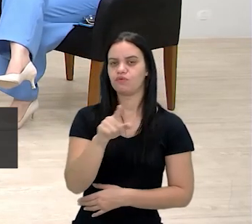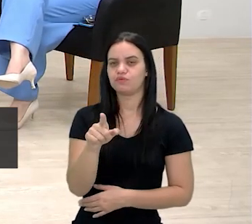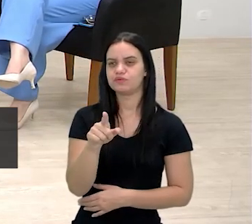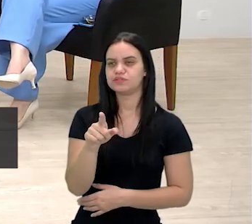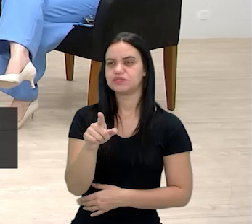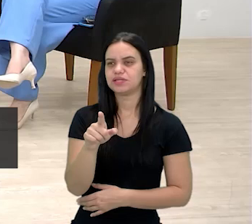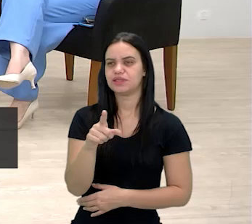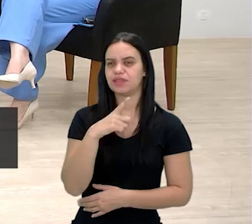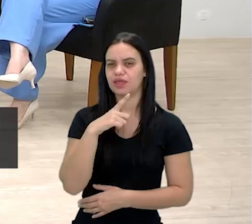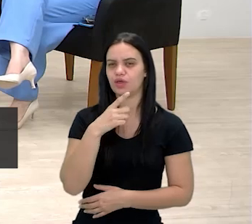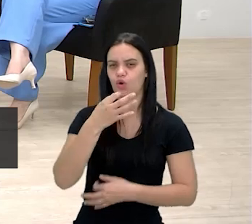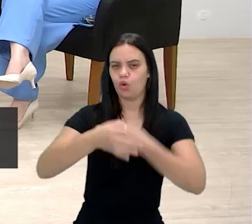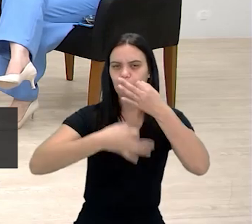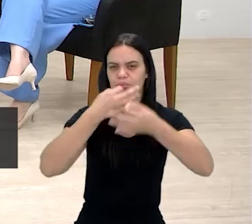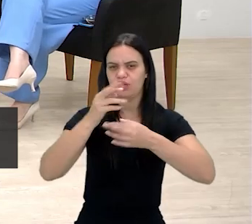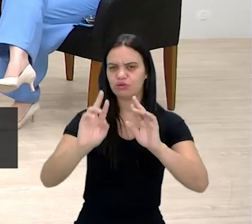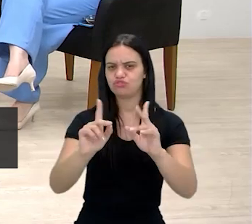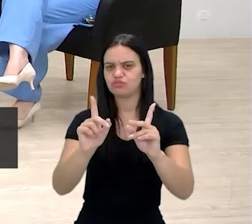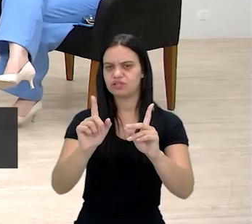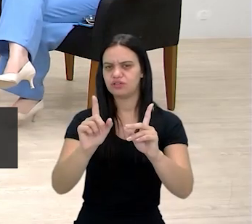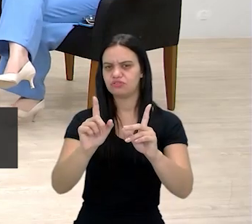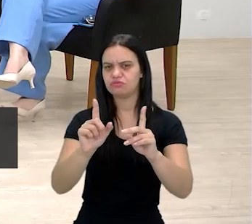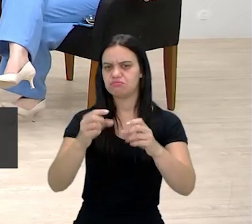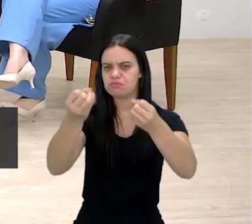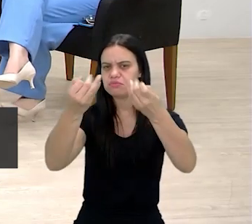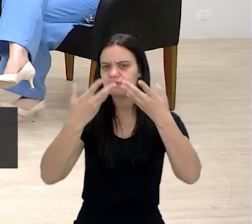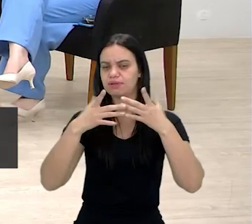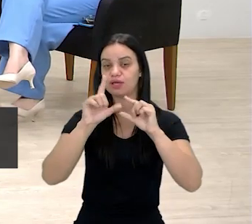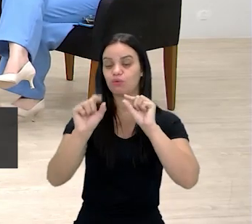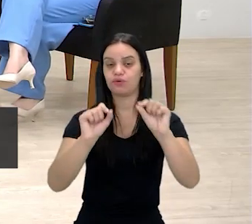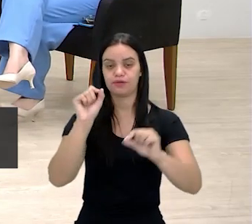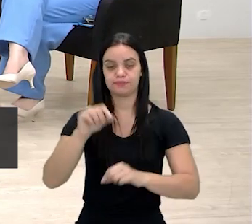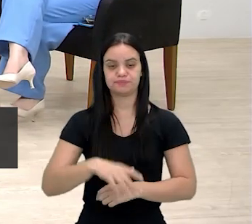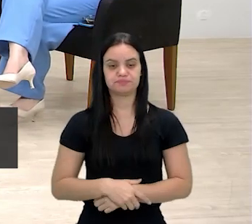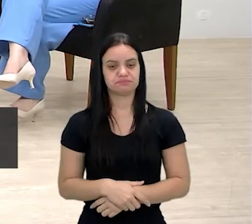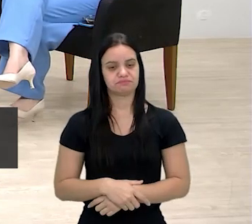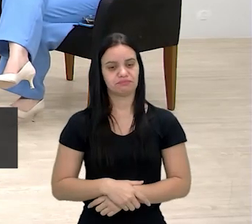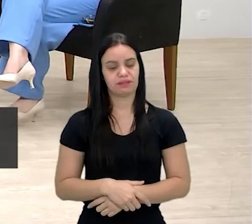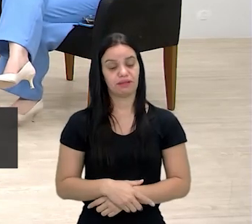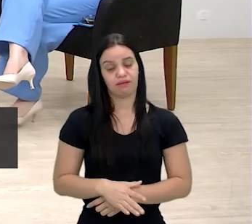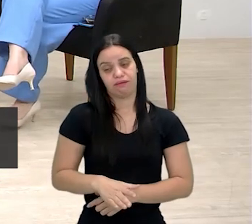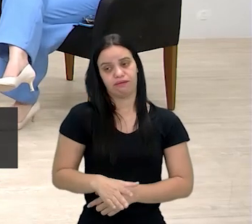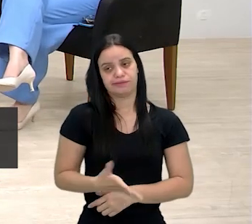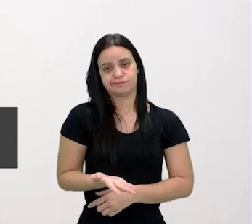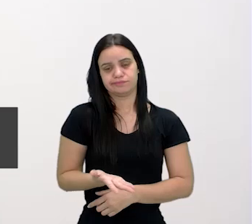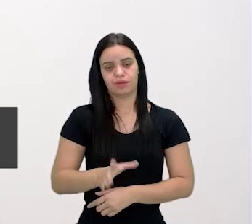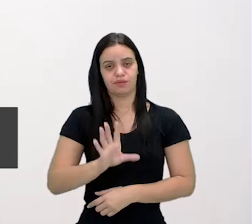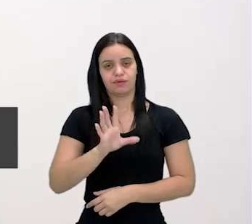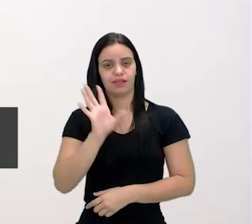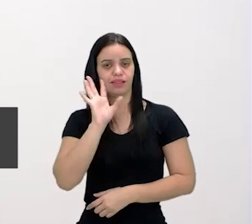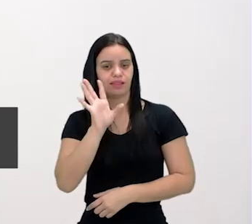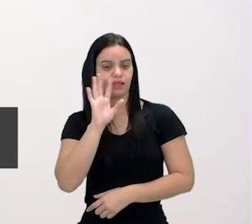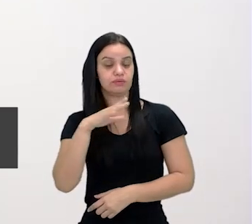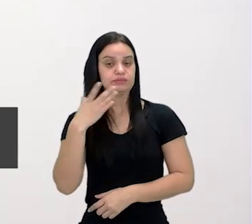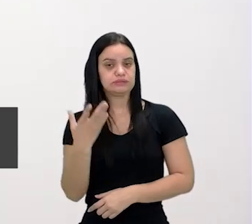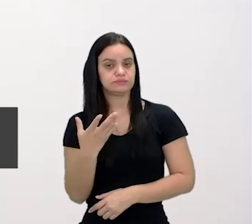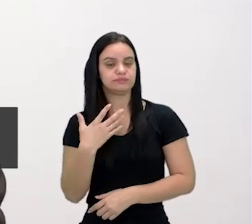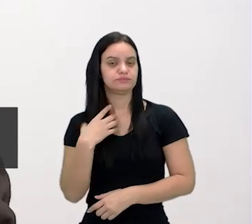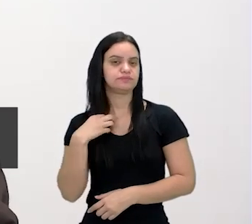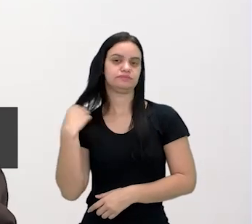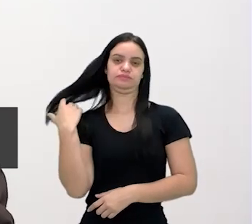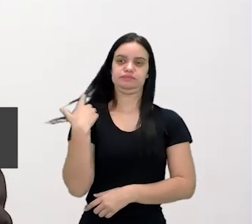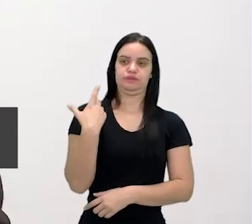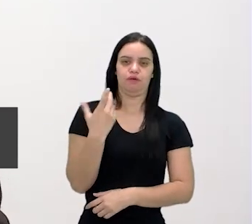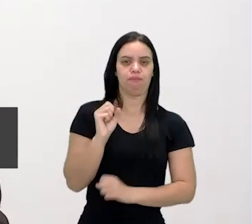outro contraponto, o que você me diria dessa passagem? Bacana. Bom, a